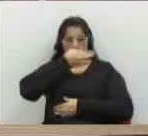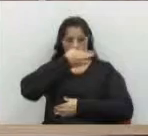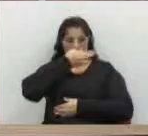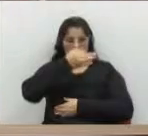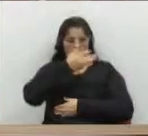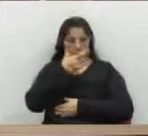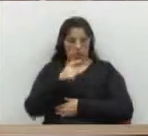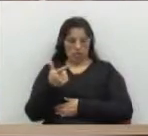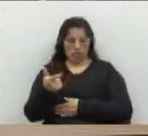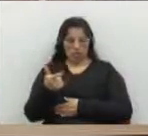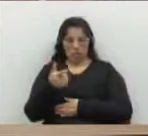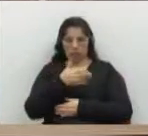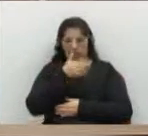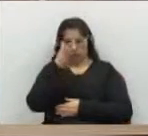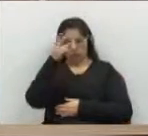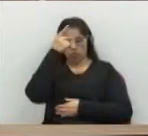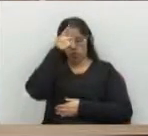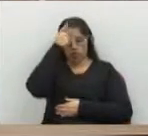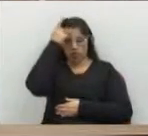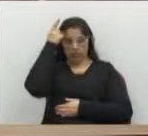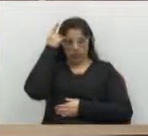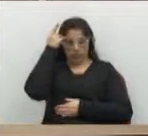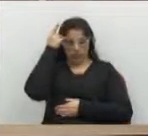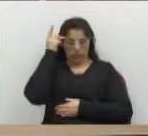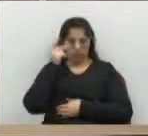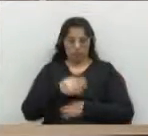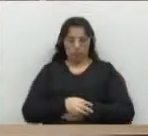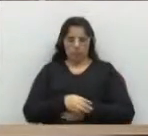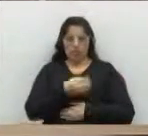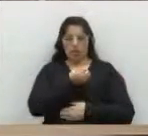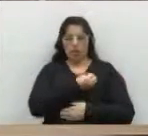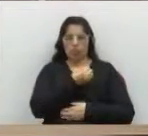queira, encaminhe-se direto ao prefeito. Requerimento